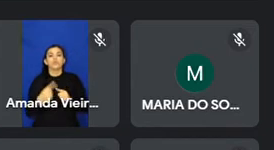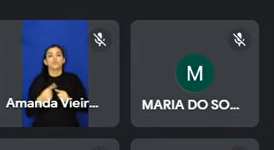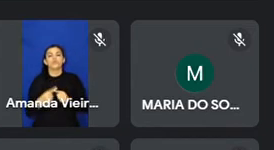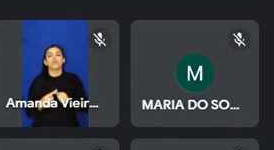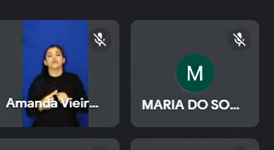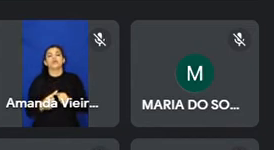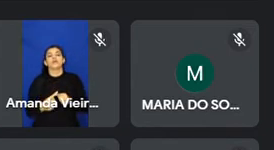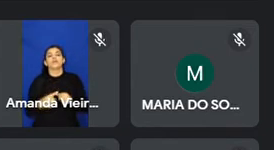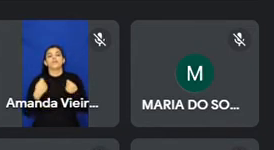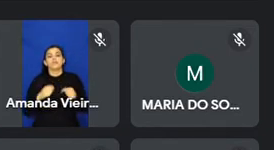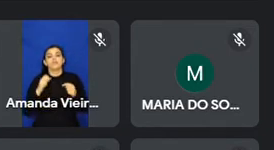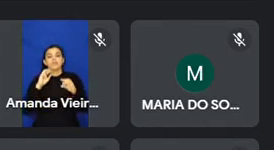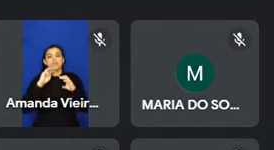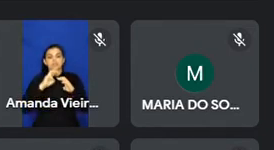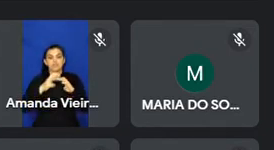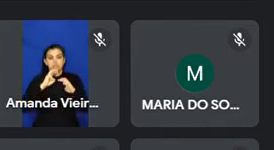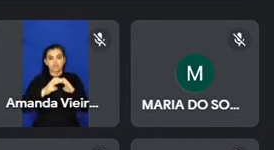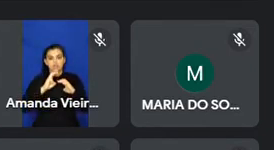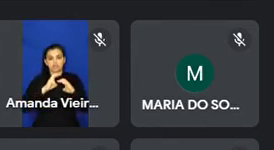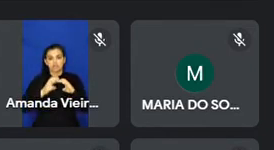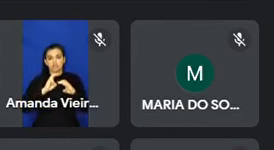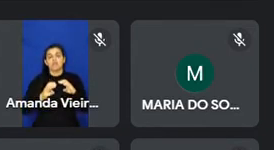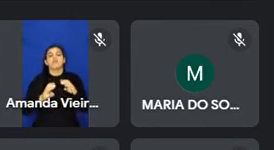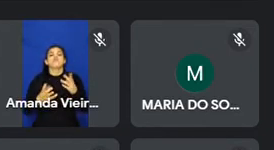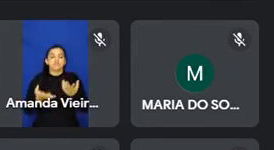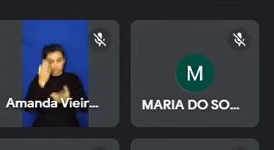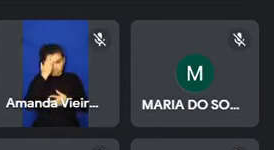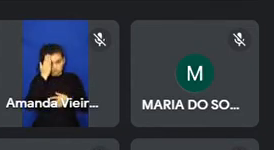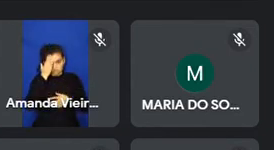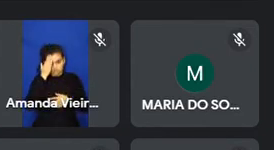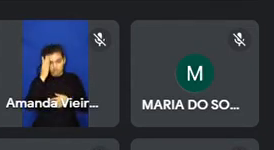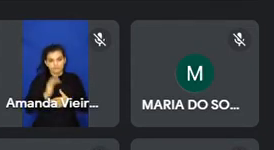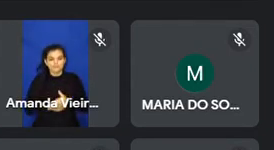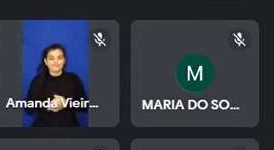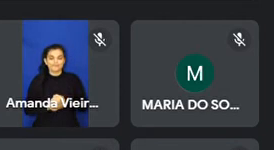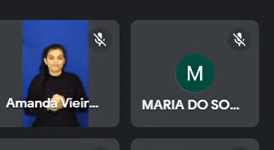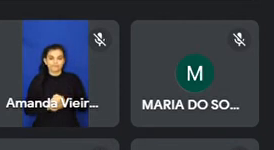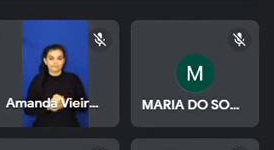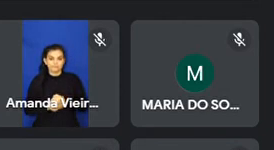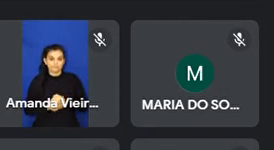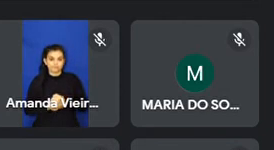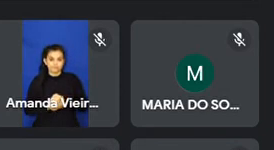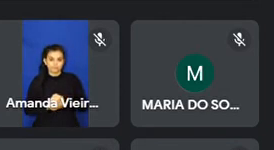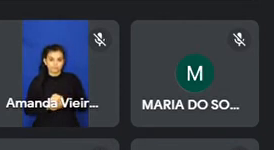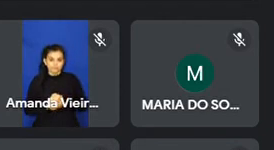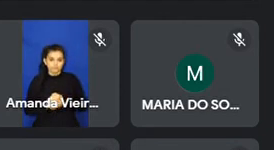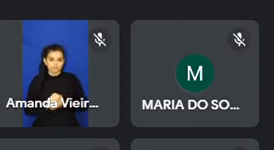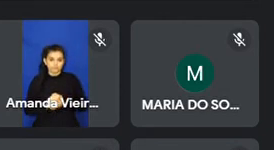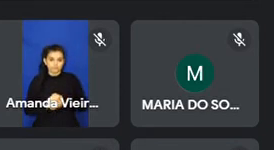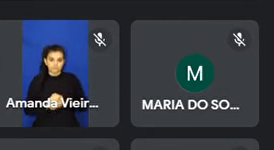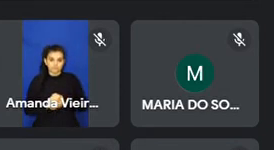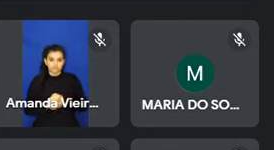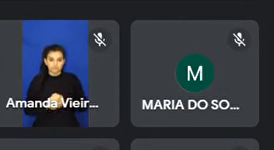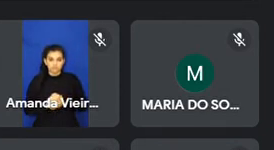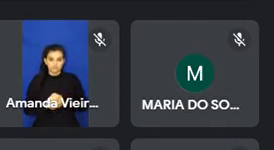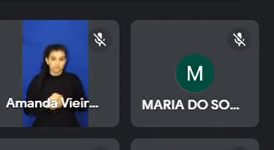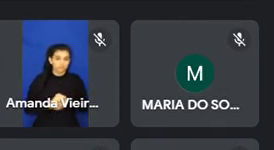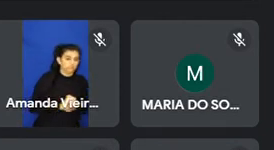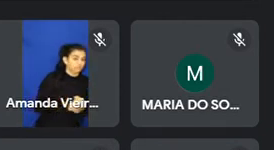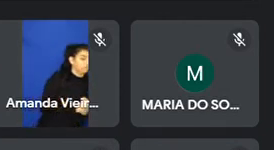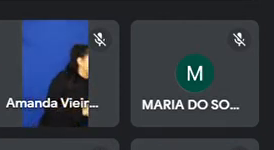ser degradadas. Não funciona assim, certo? É só uma forma da gente ter garantia. Como algumas pessoas podem